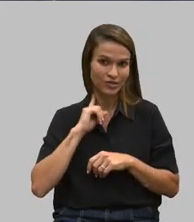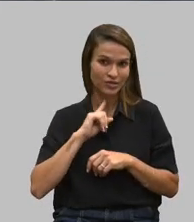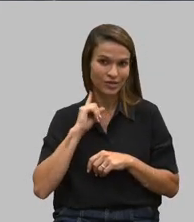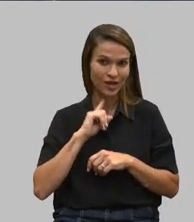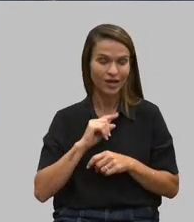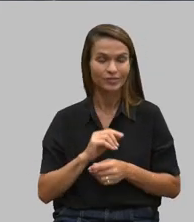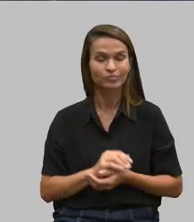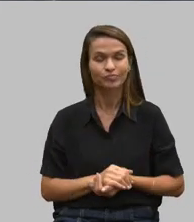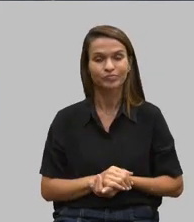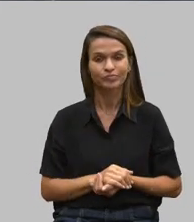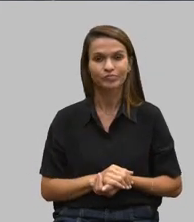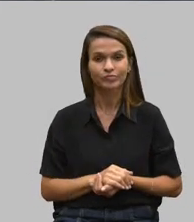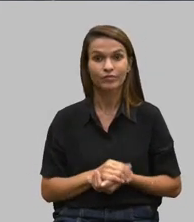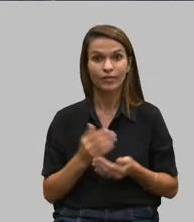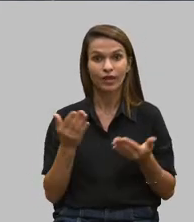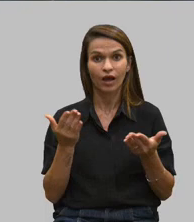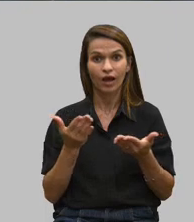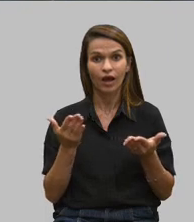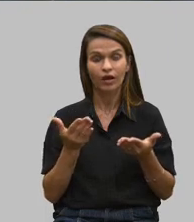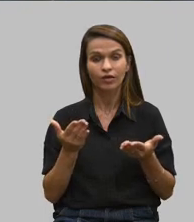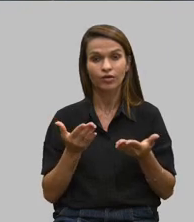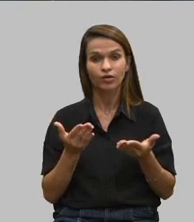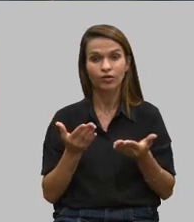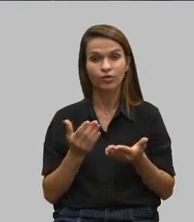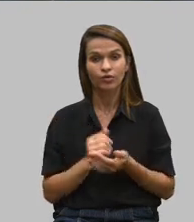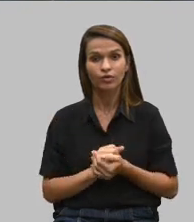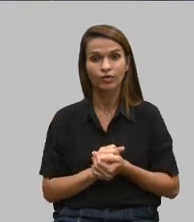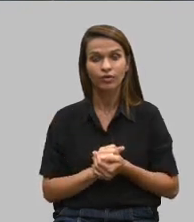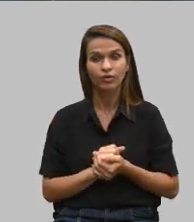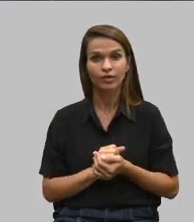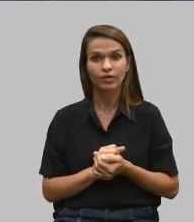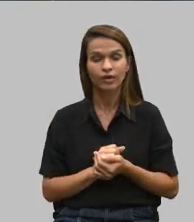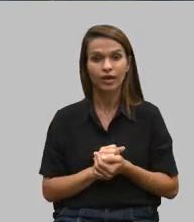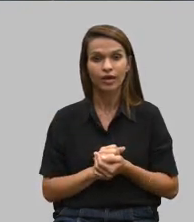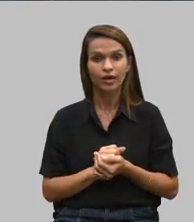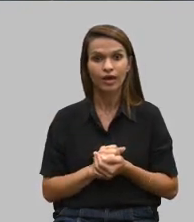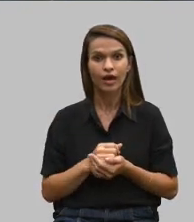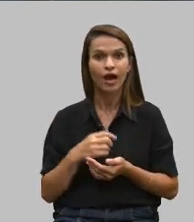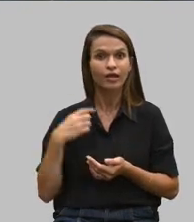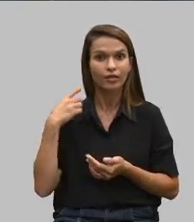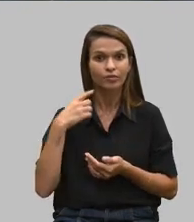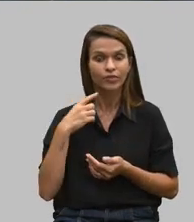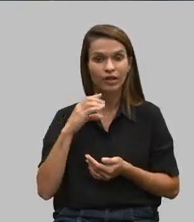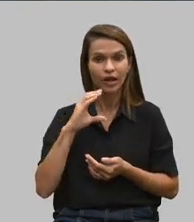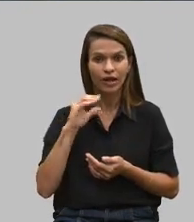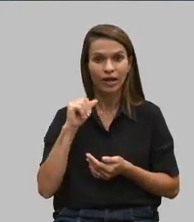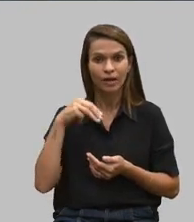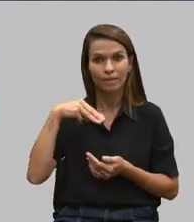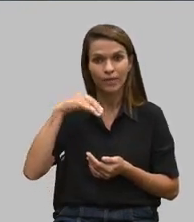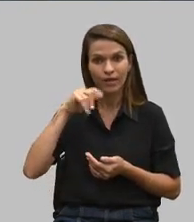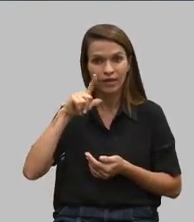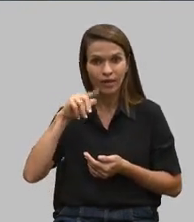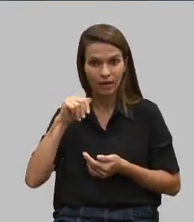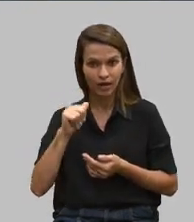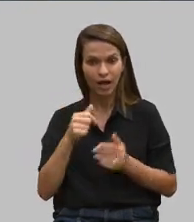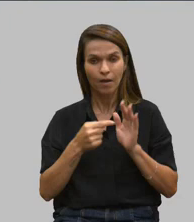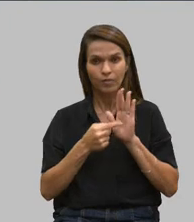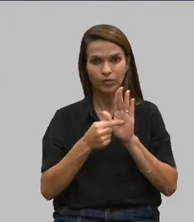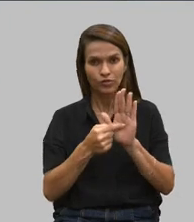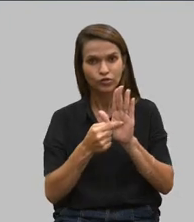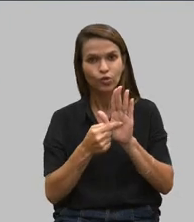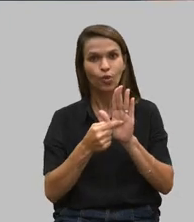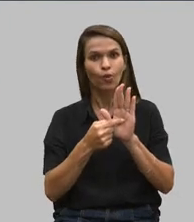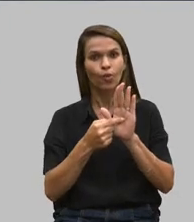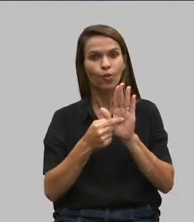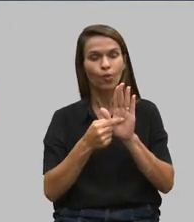agora a a aqui a a a a Camila né apresentou o programa pra gente que é um